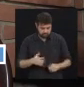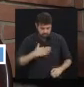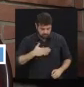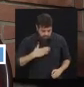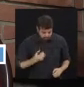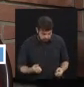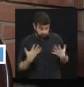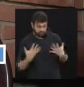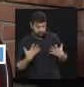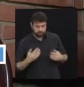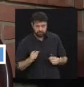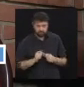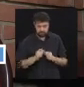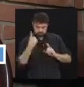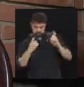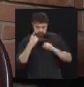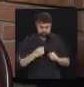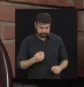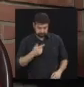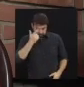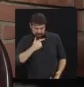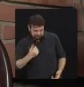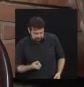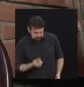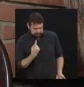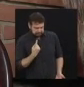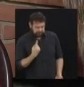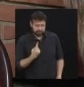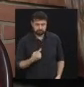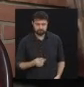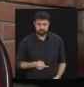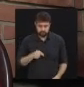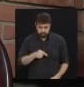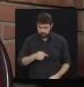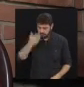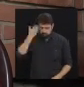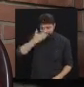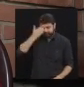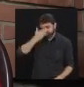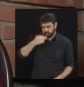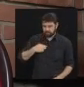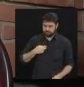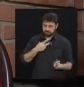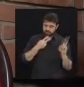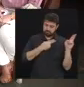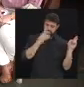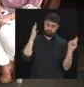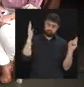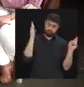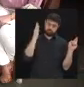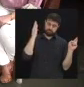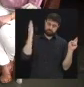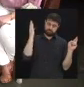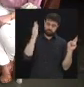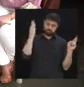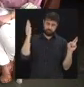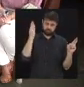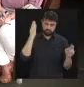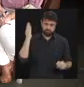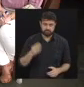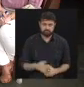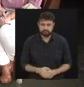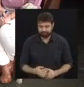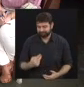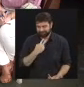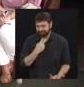Ele fez uma expressão bem assustadora. Porque... E você viu? Não, eu estava... Minha primeira